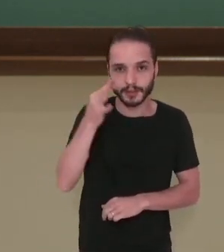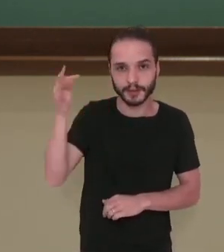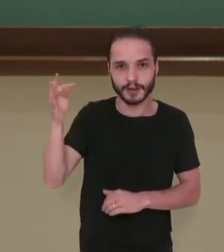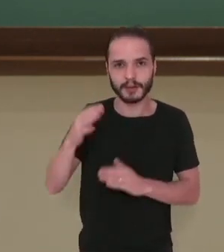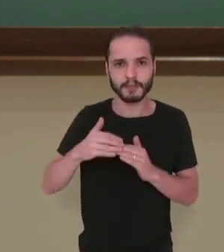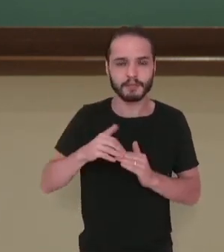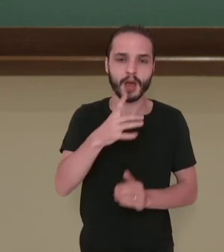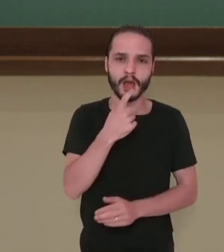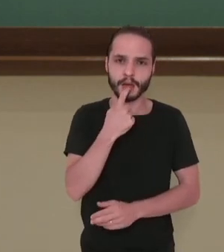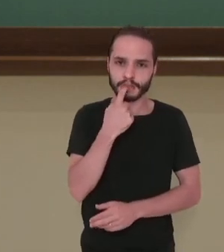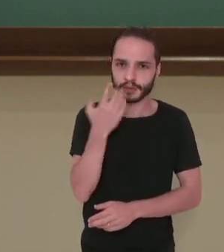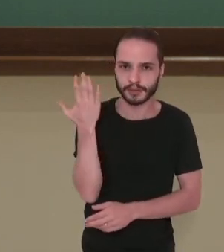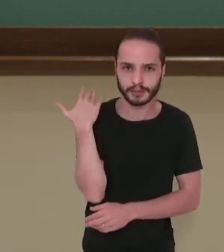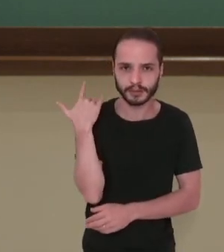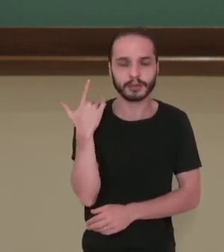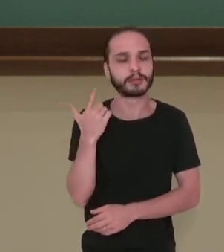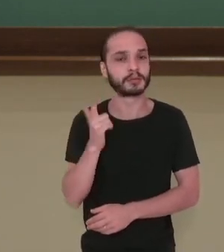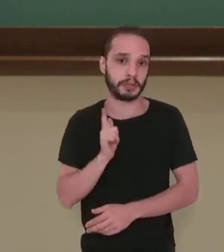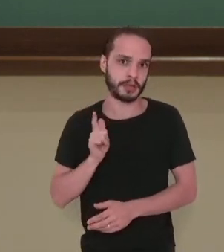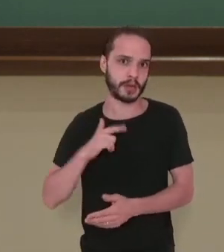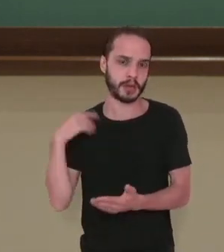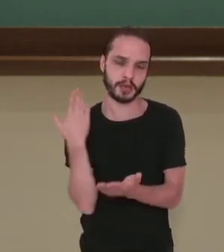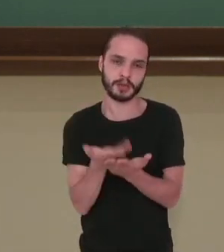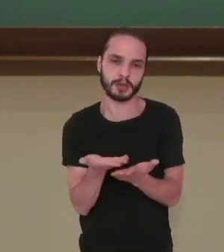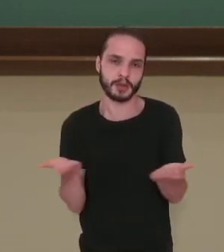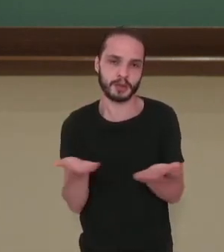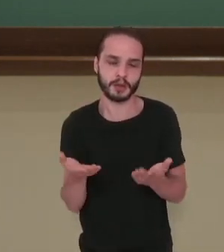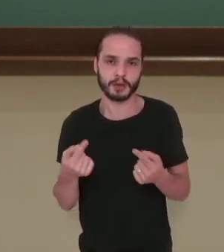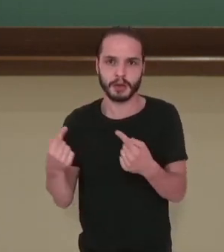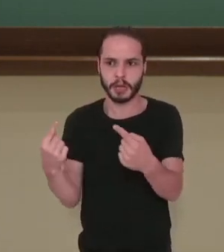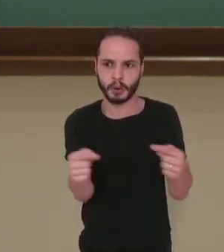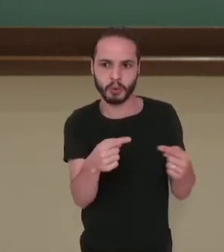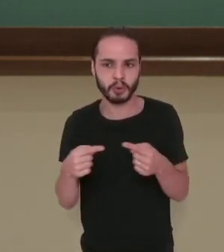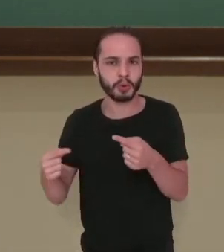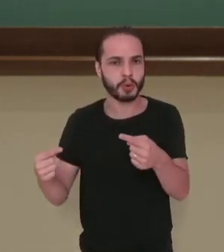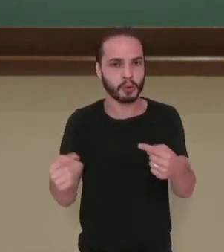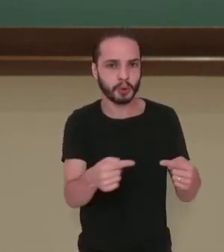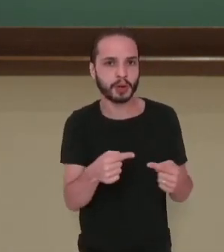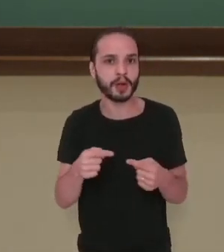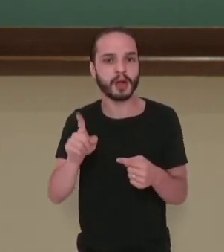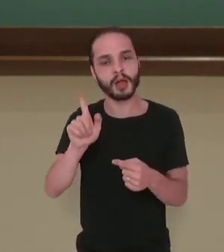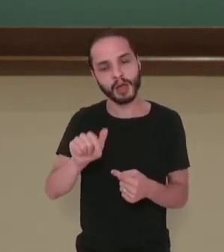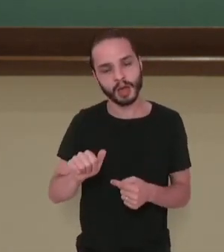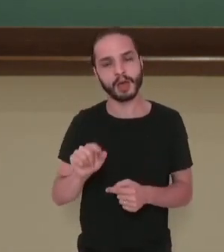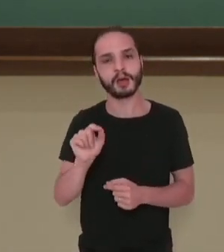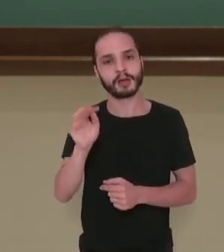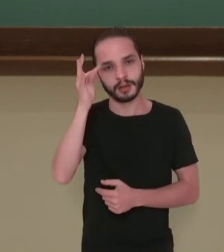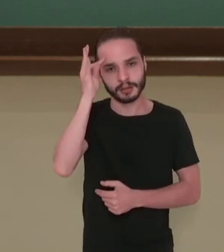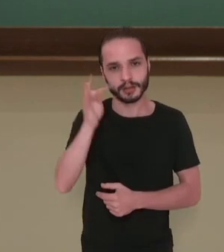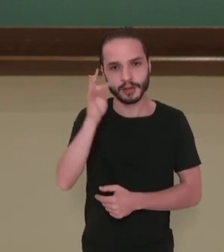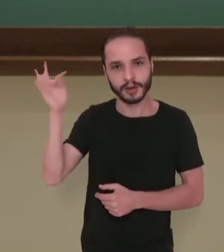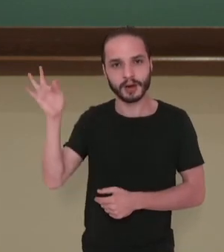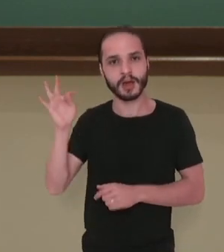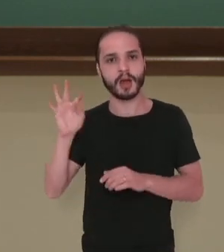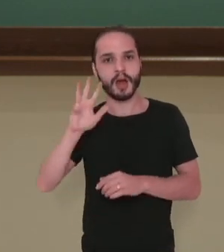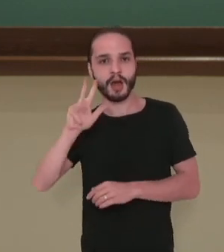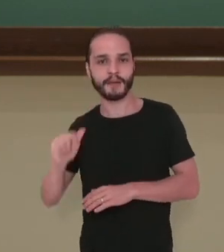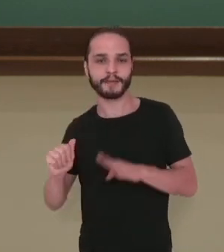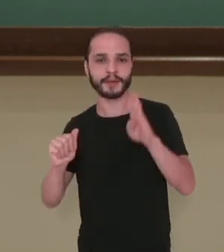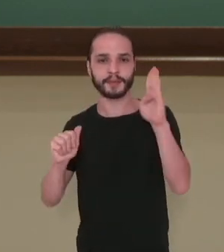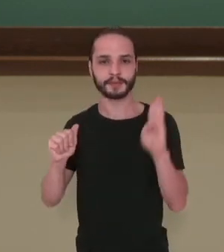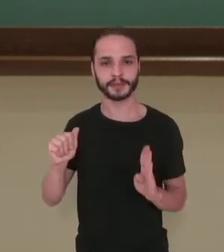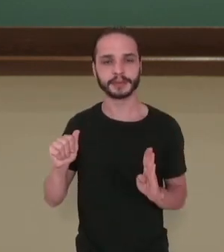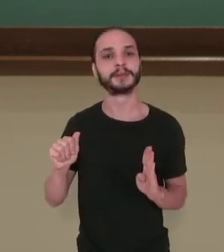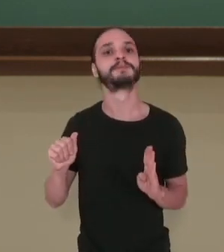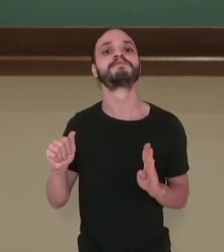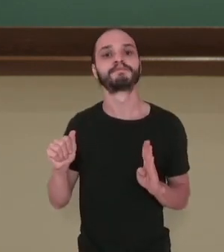e que inclusive ainda gera discussões e muitos estudos, que é a teoria África-Brasil. Então, a partir do